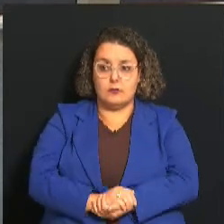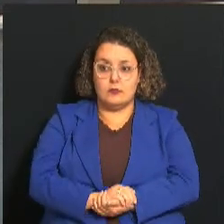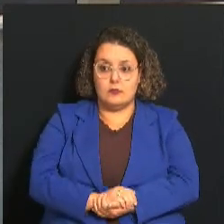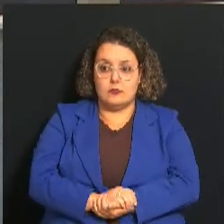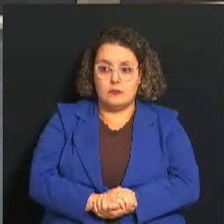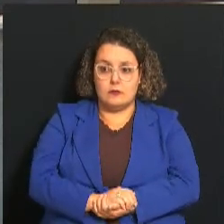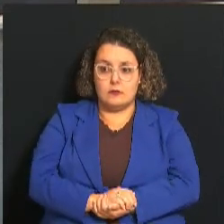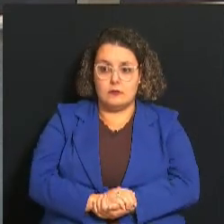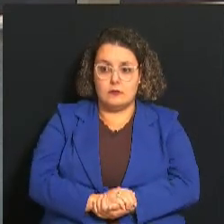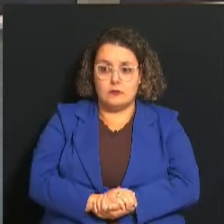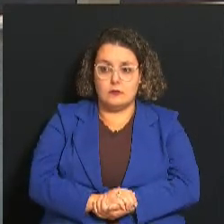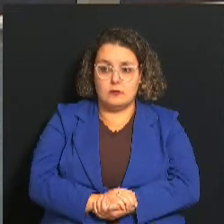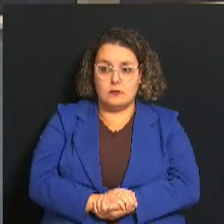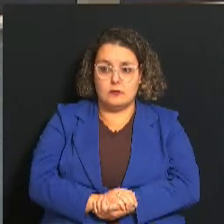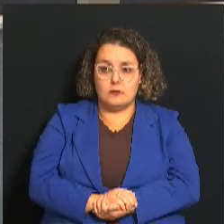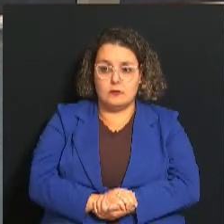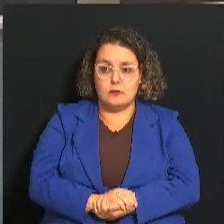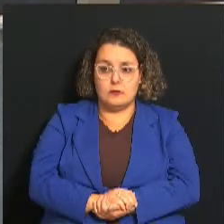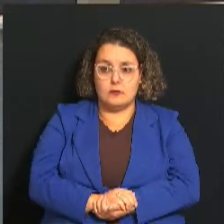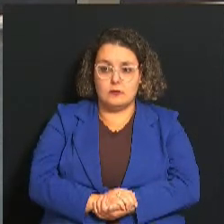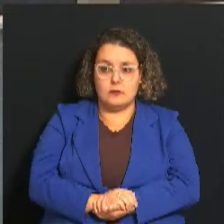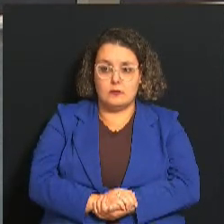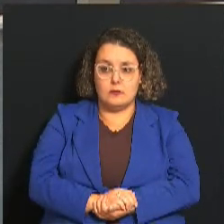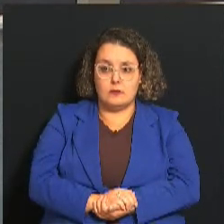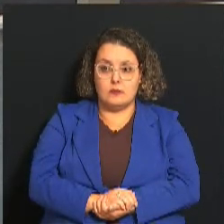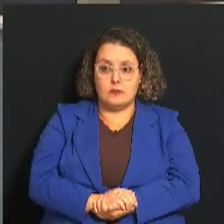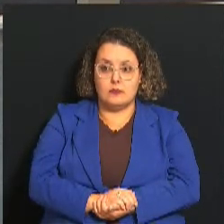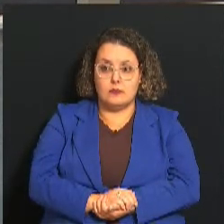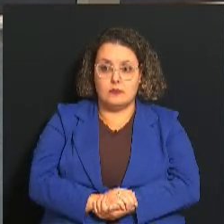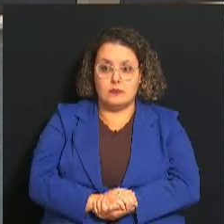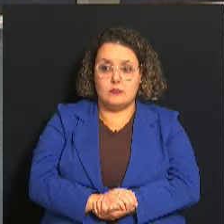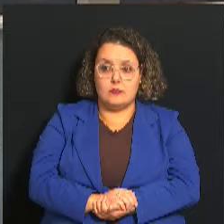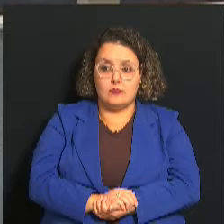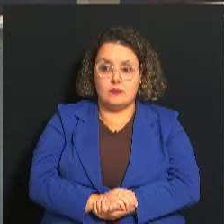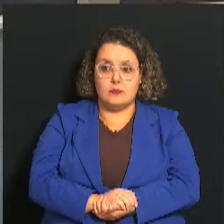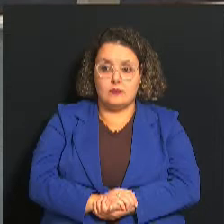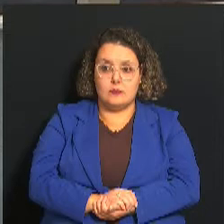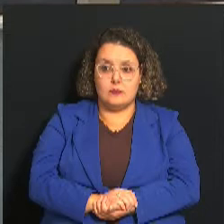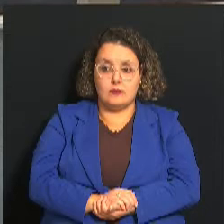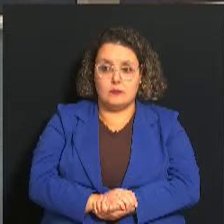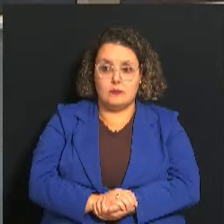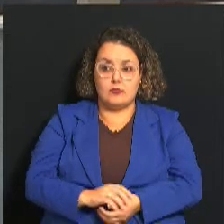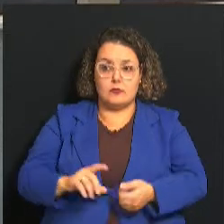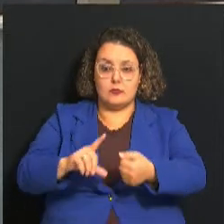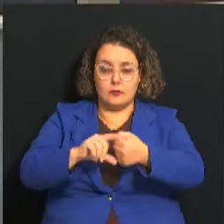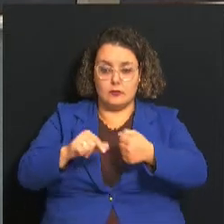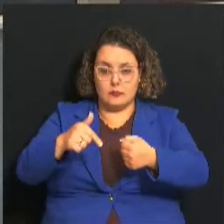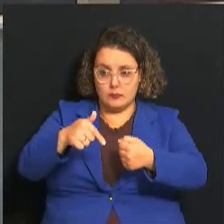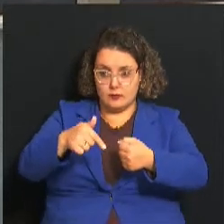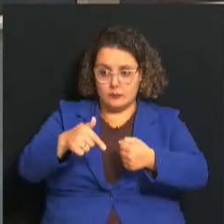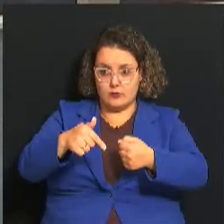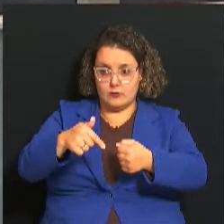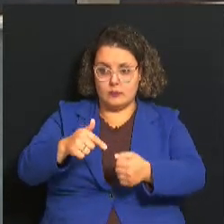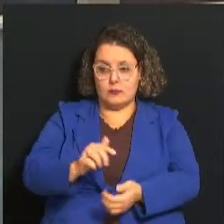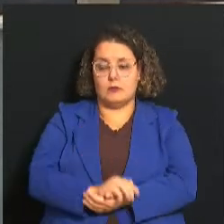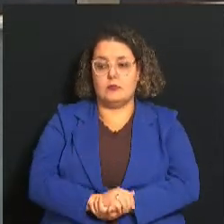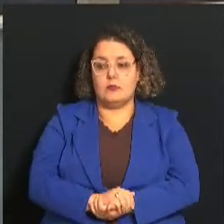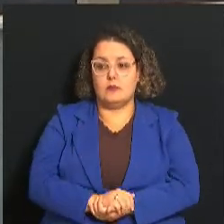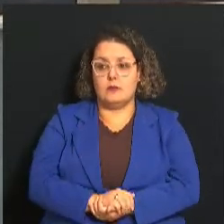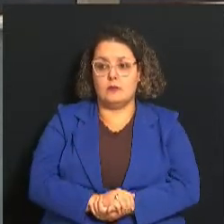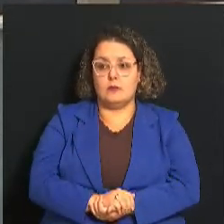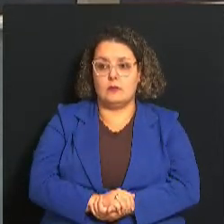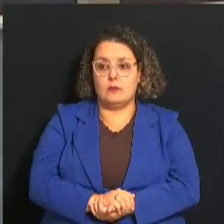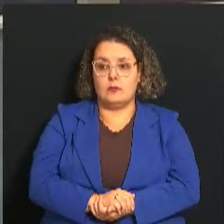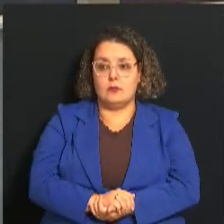de colocar é esse número que está no artigo 7º, que fala de o número de